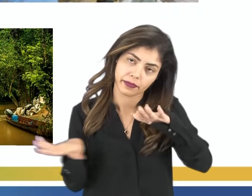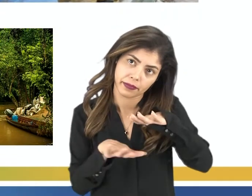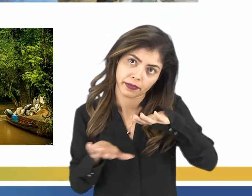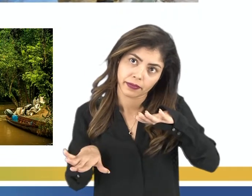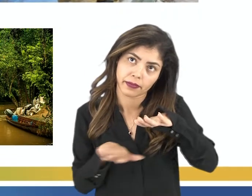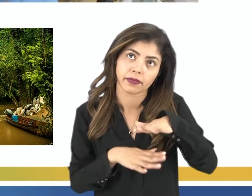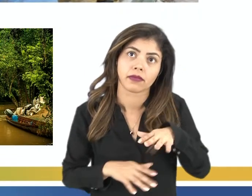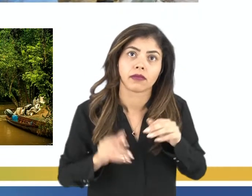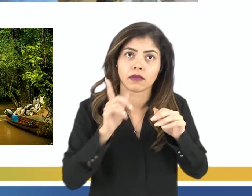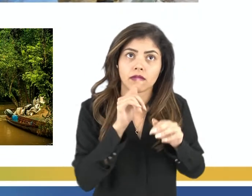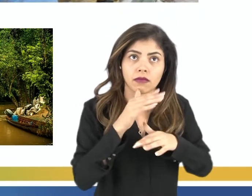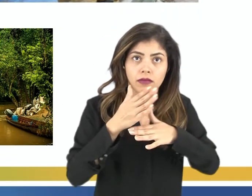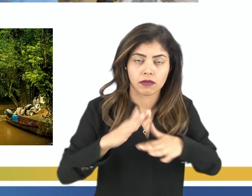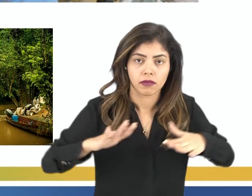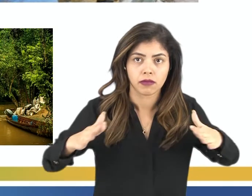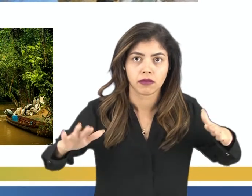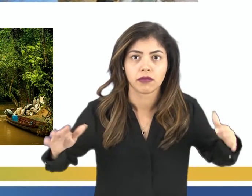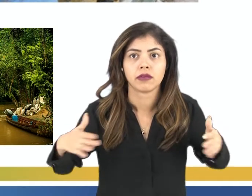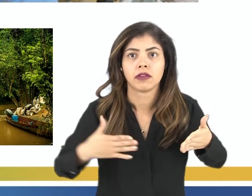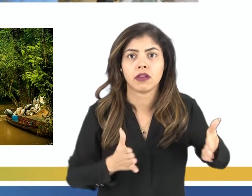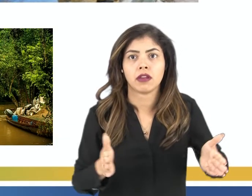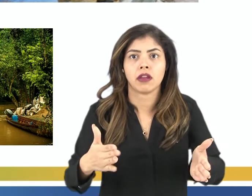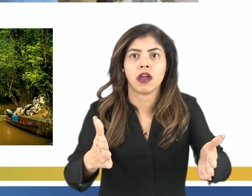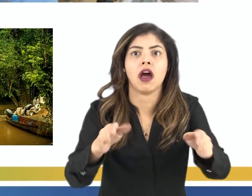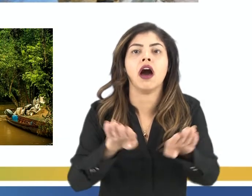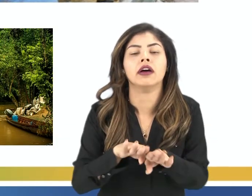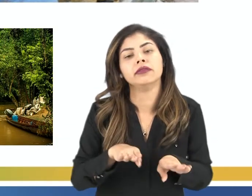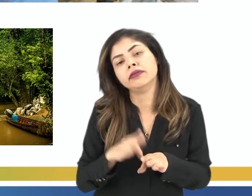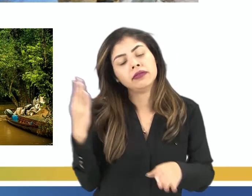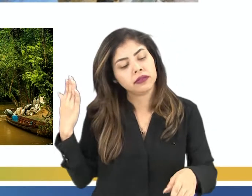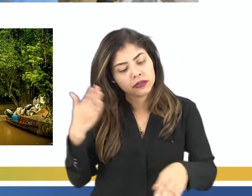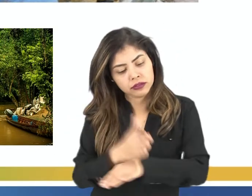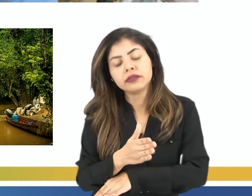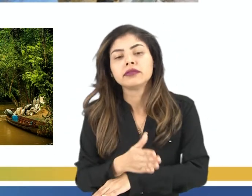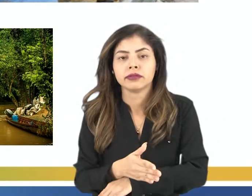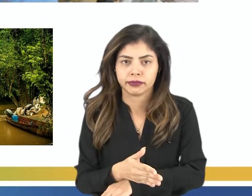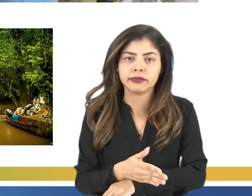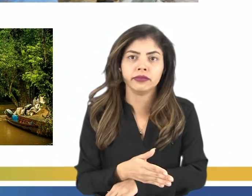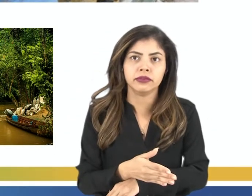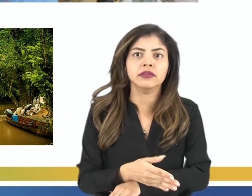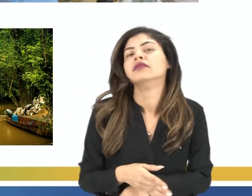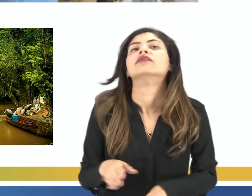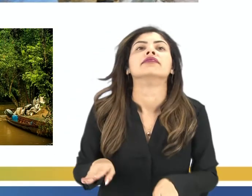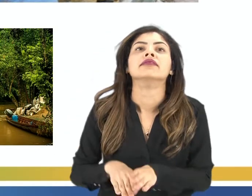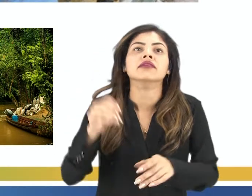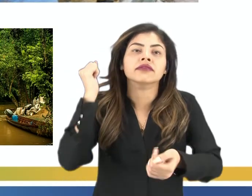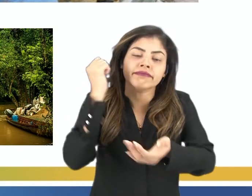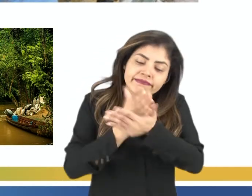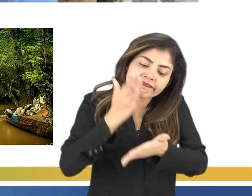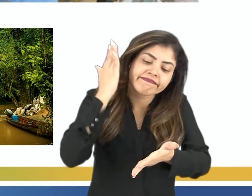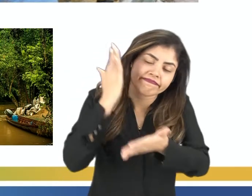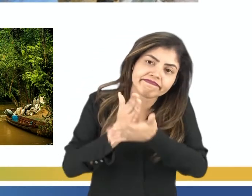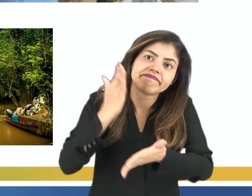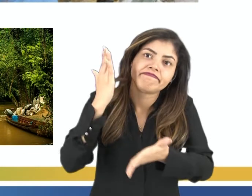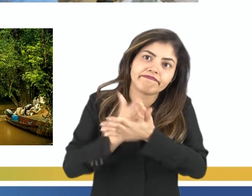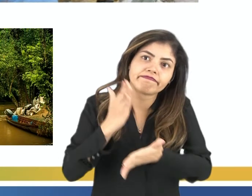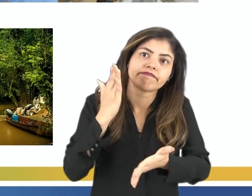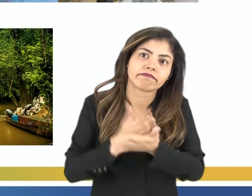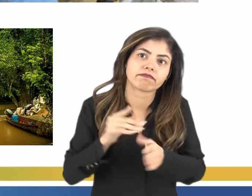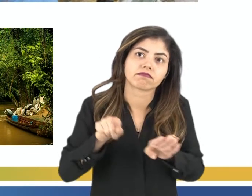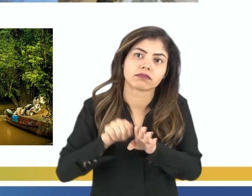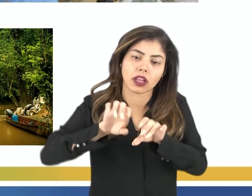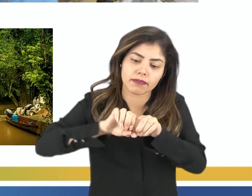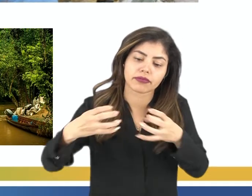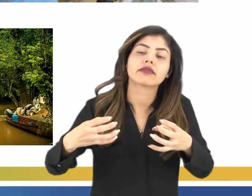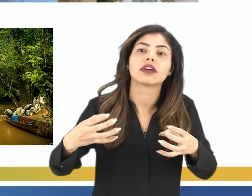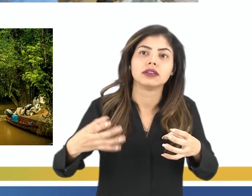um igarapé, um barcozinho encostado, e eles adentram a mata e depois de quebrar os ouriços, né, e tirar